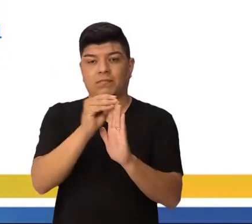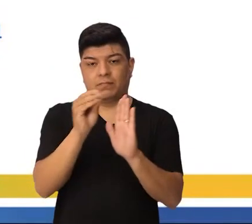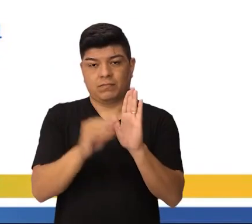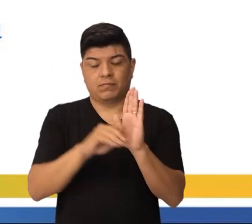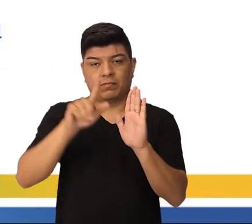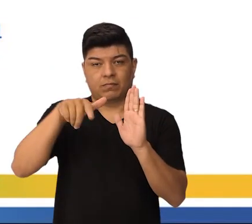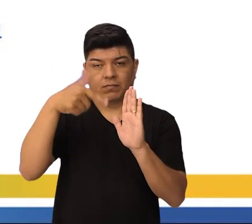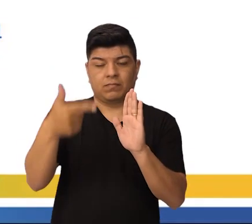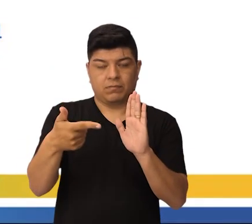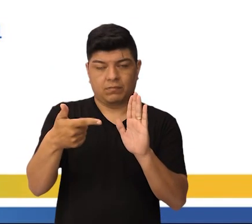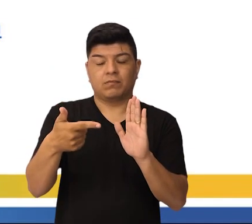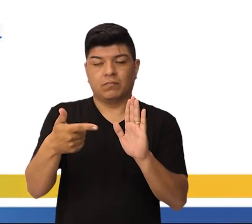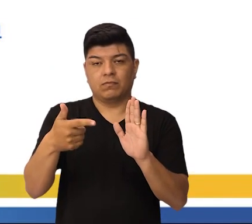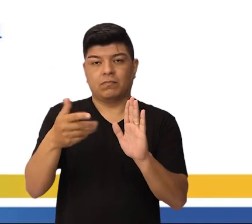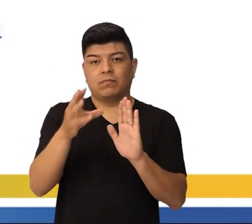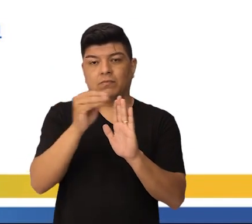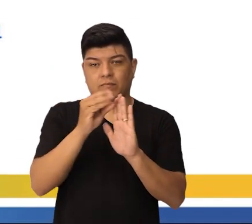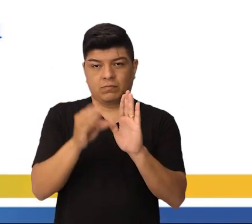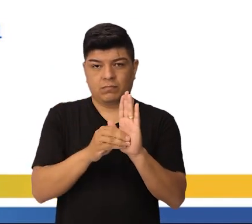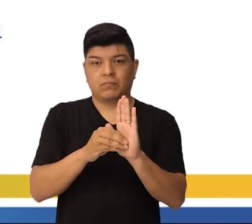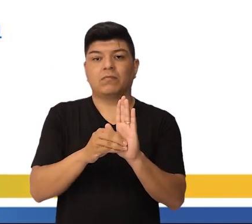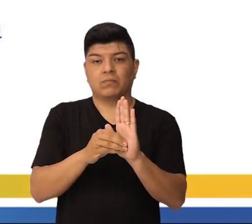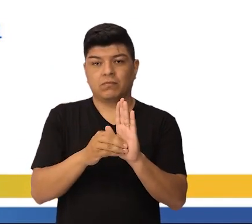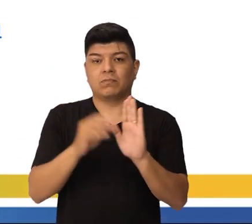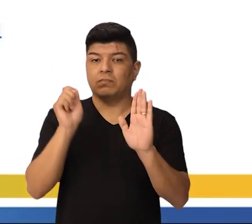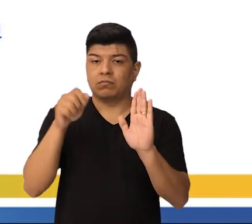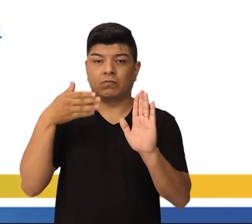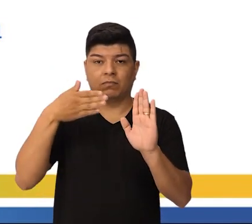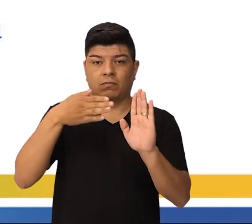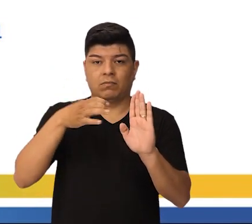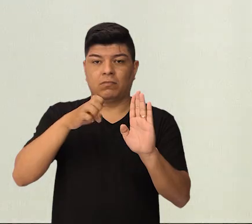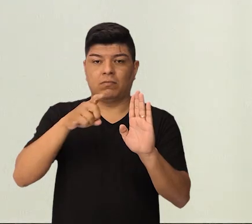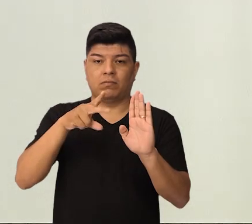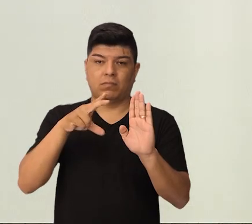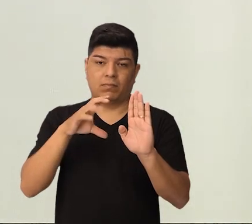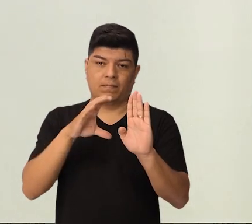ou qualquer um outro componente curricular, basta acessar